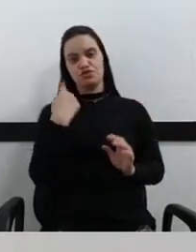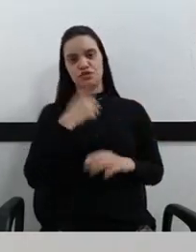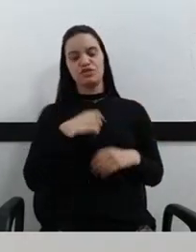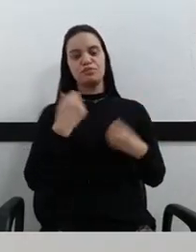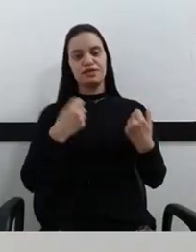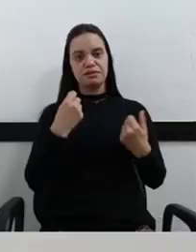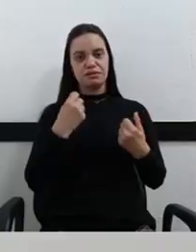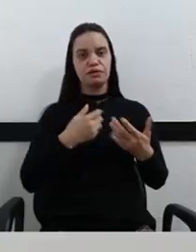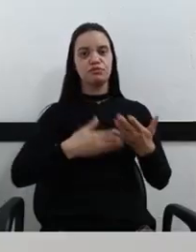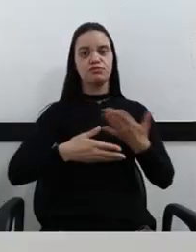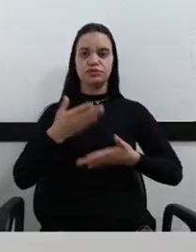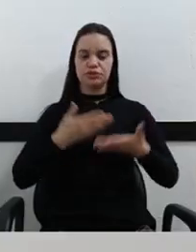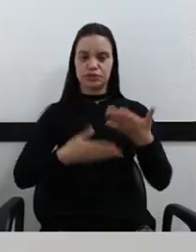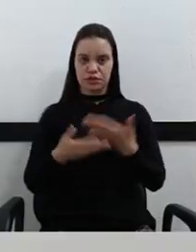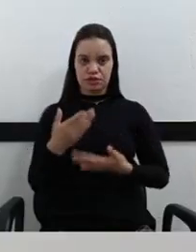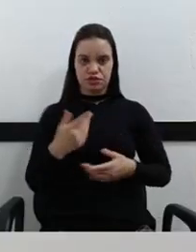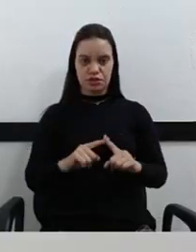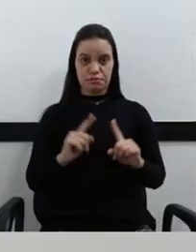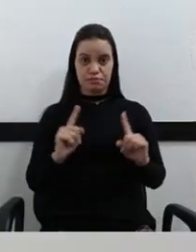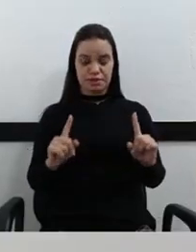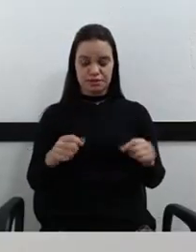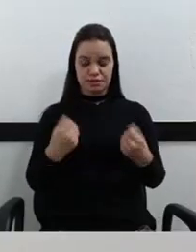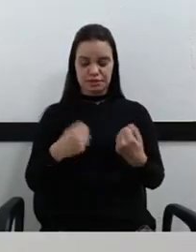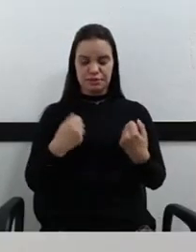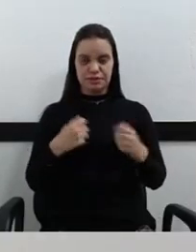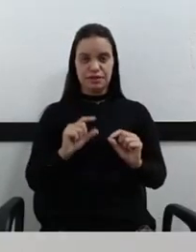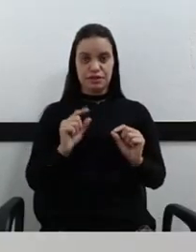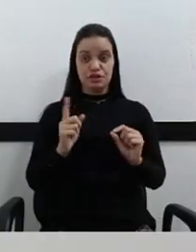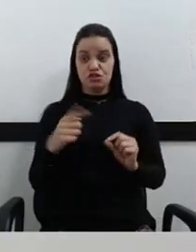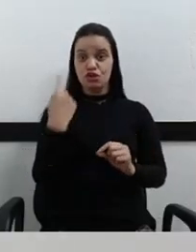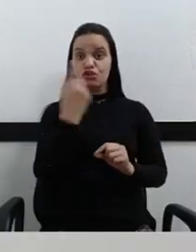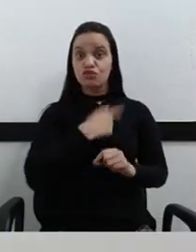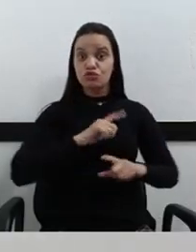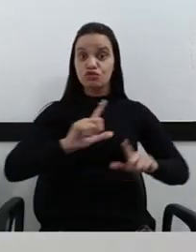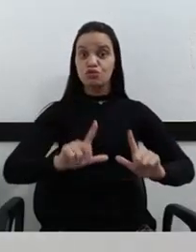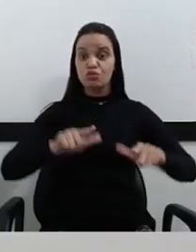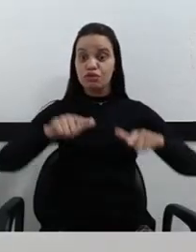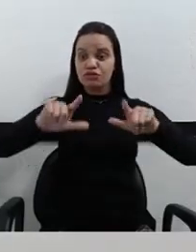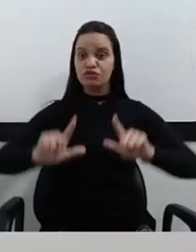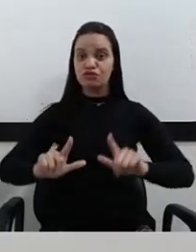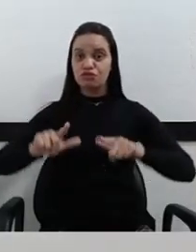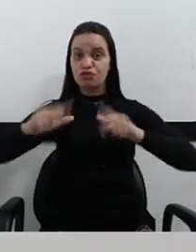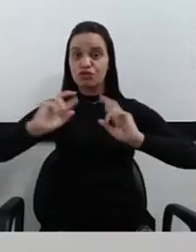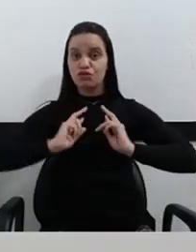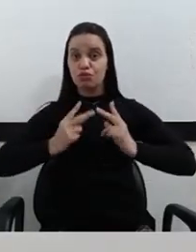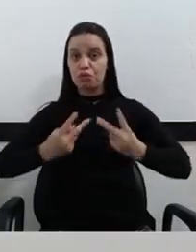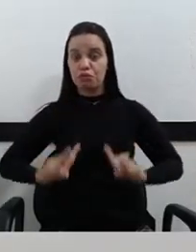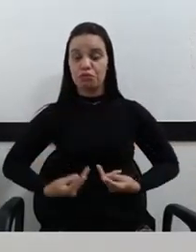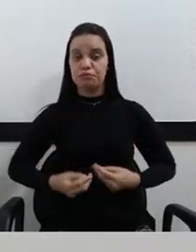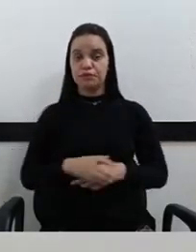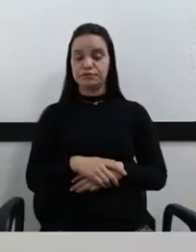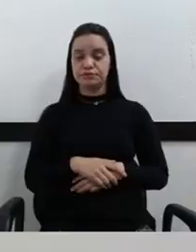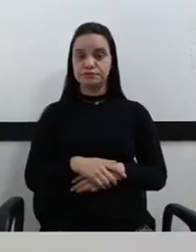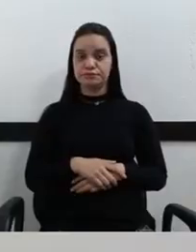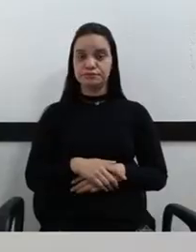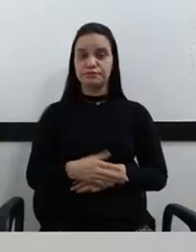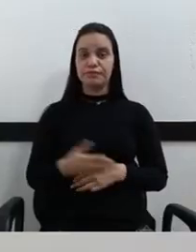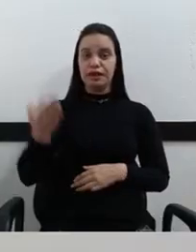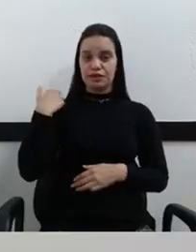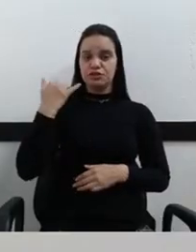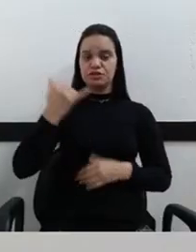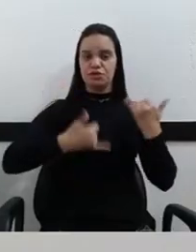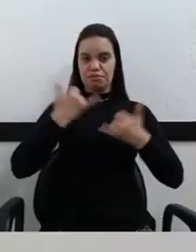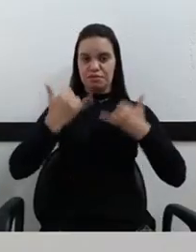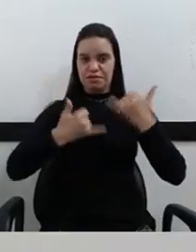espaço de construção de alguma coisa, mas isso vai exigir de todos nós um esforço humano sobrenatural. Eu brincava no café com